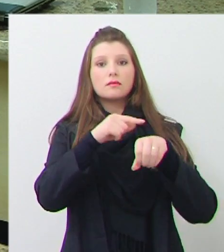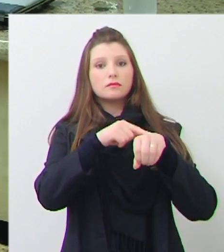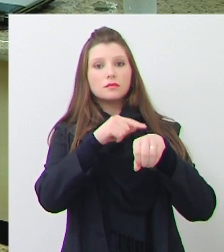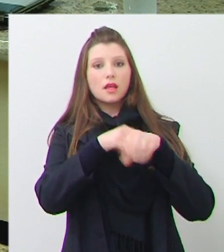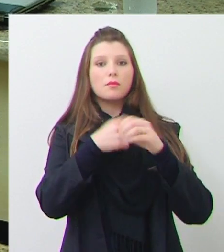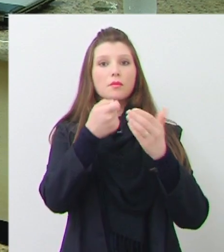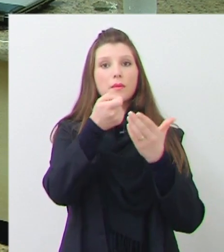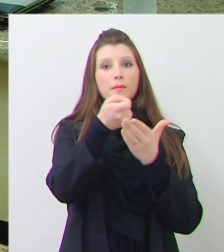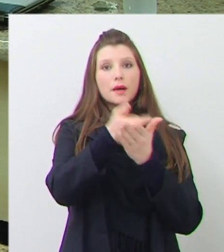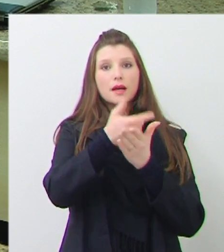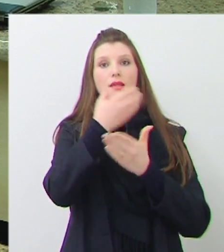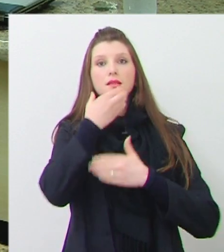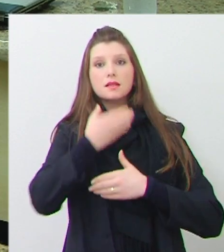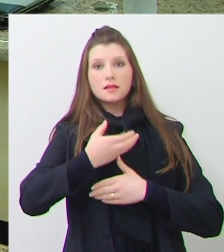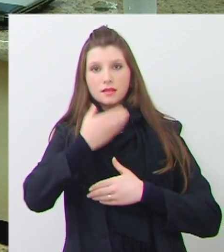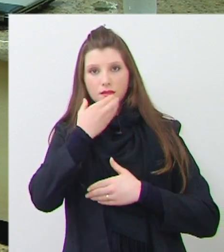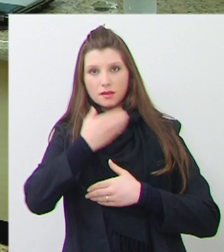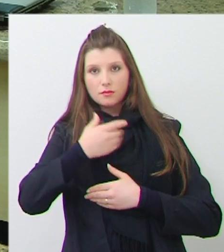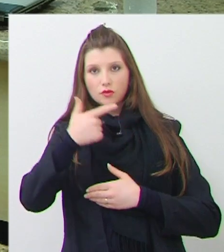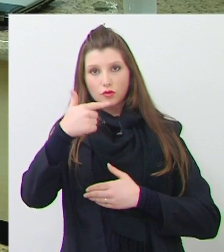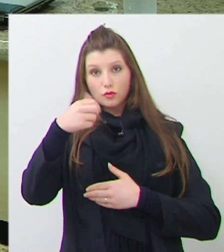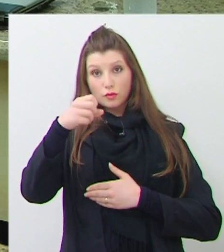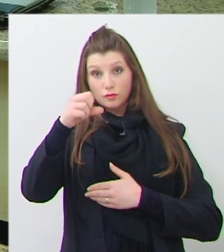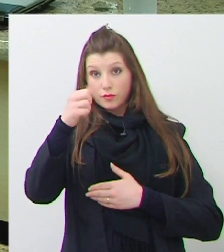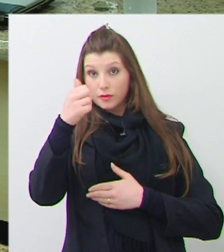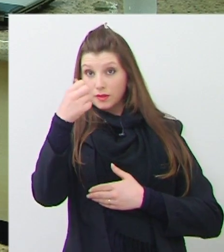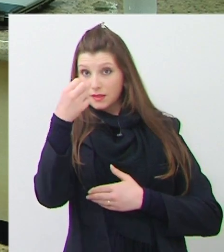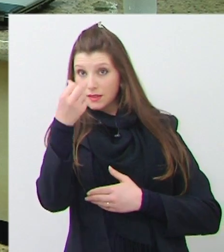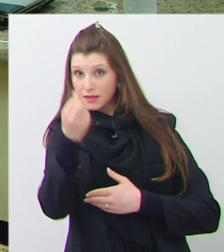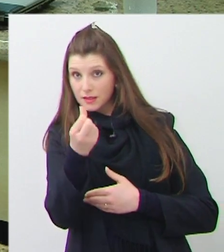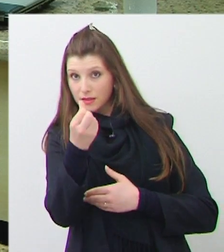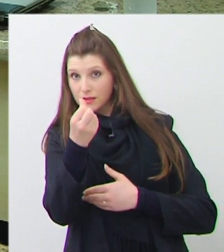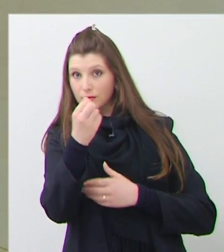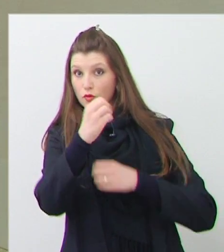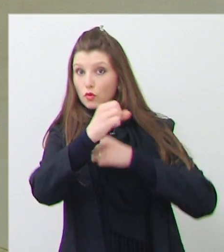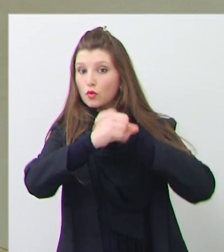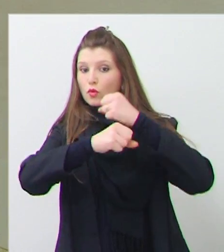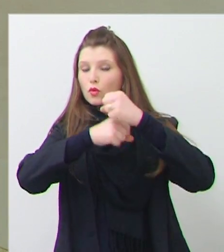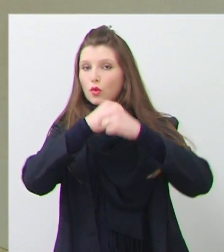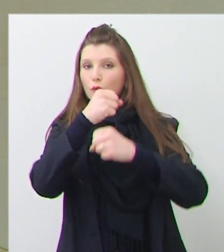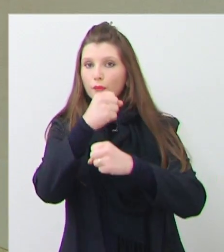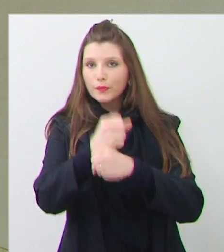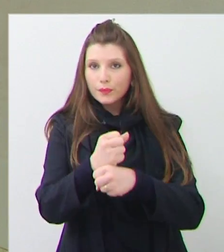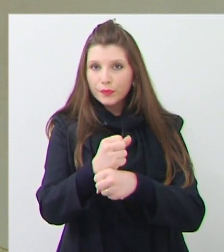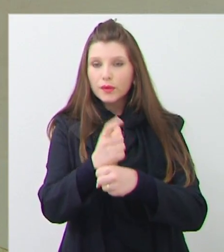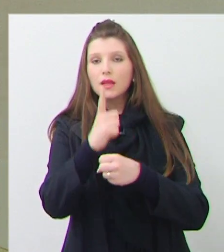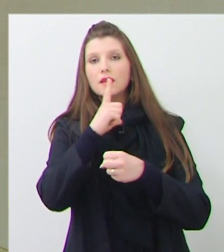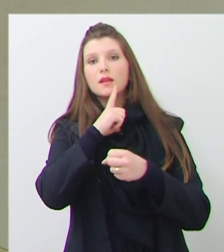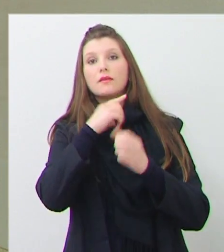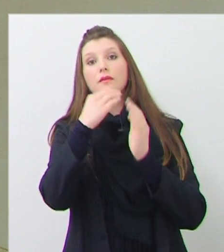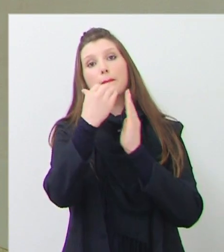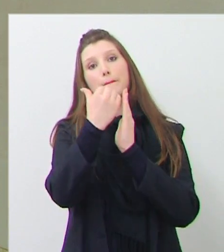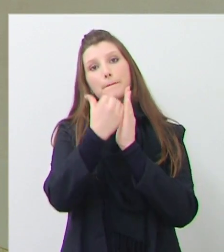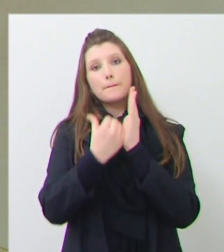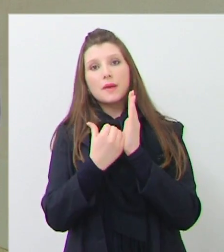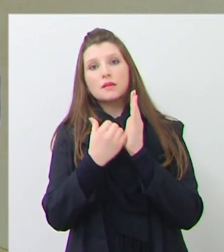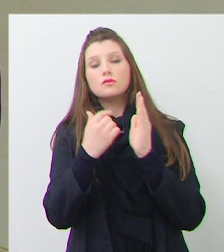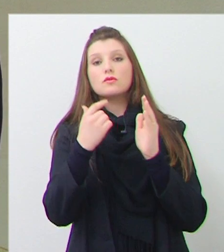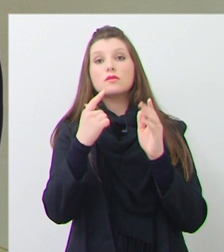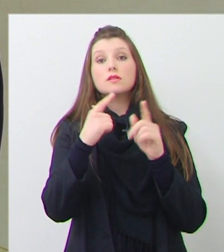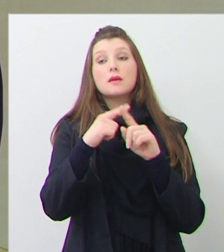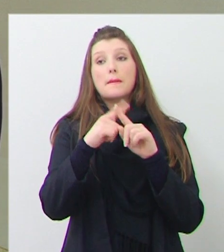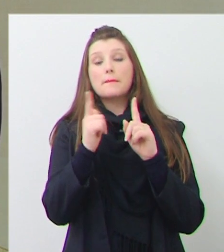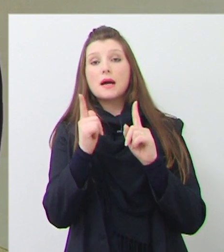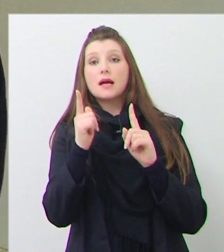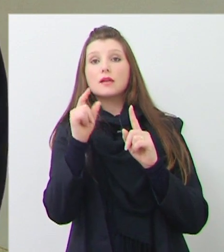em dezembro de 2016. Houve uma diminuição, mas o que eles esperam é que o